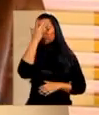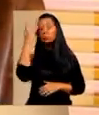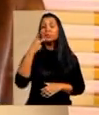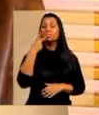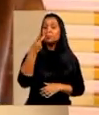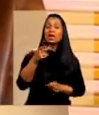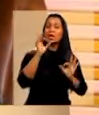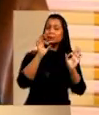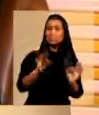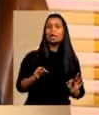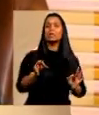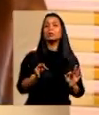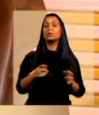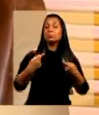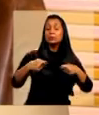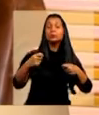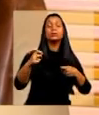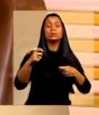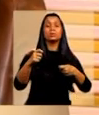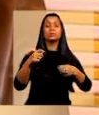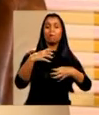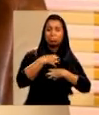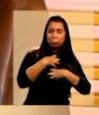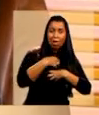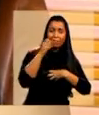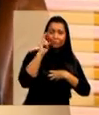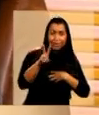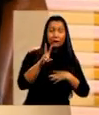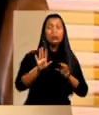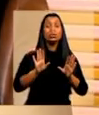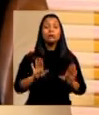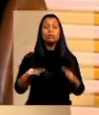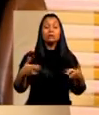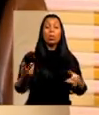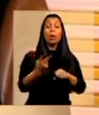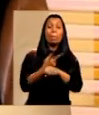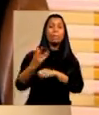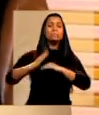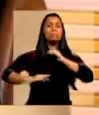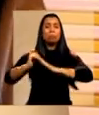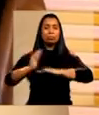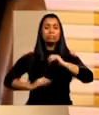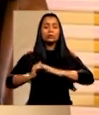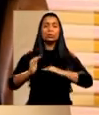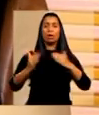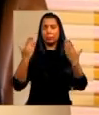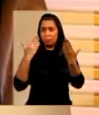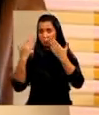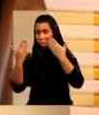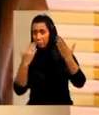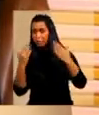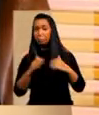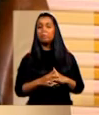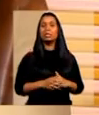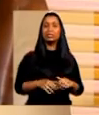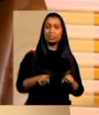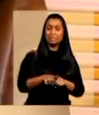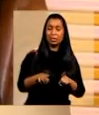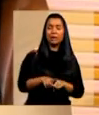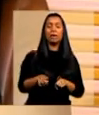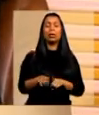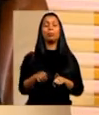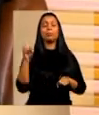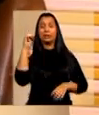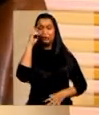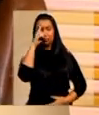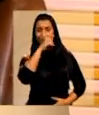não falam realmente aquilo que você precisa ouvir. Né? Então, a busca profissional para uma psicoterapia, talvez, dependendo